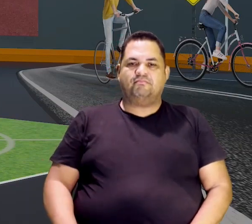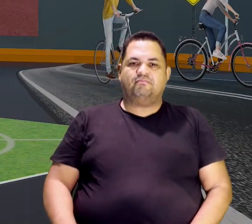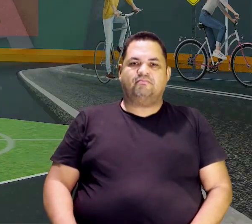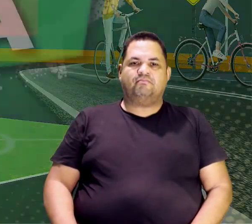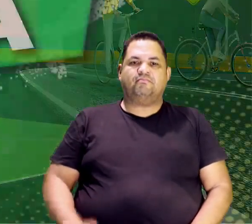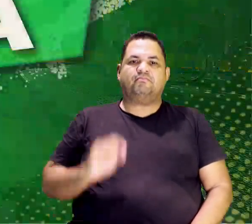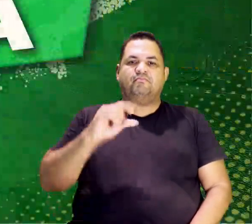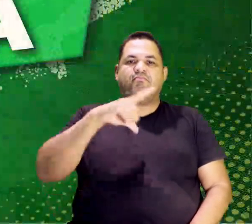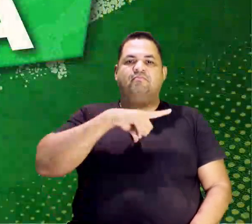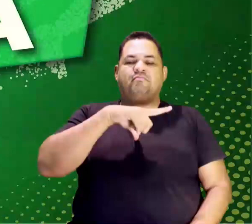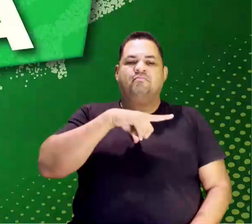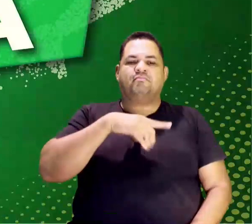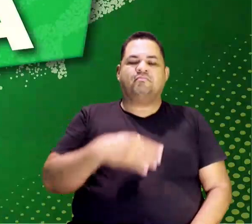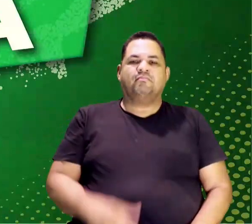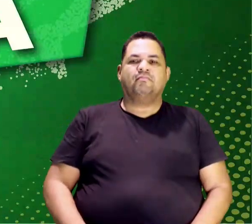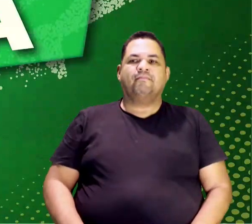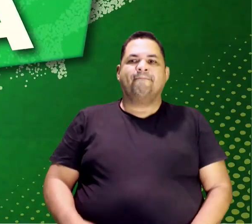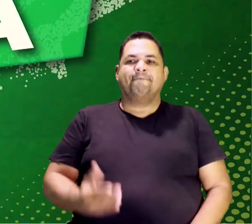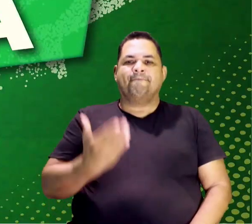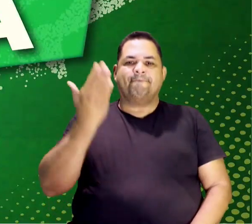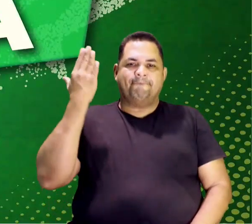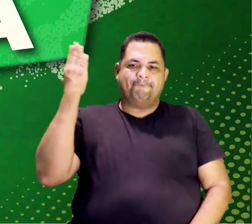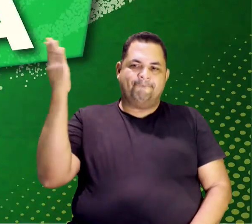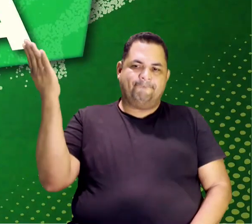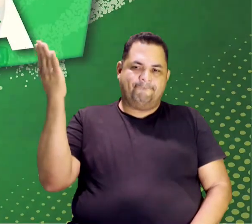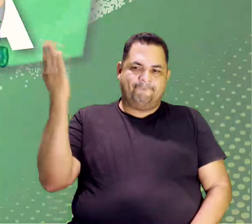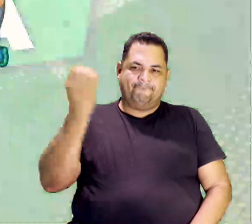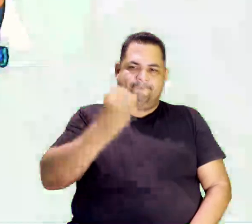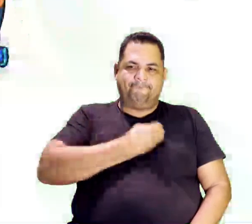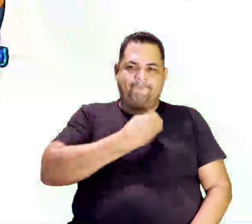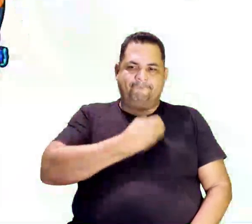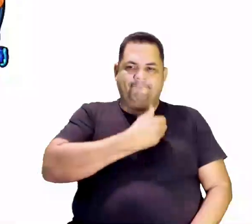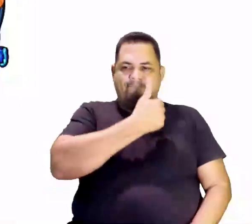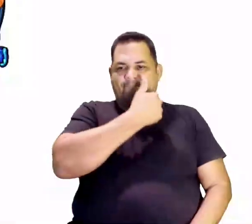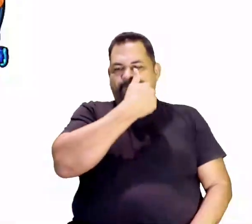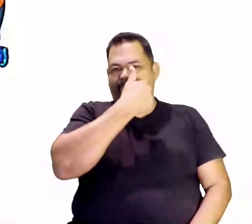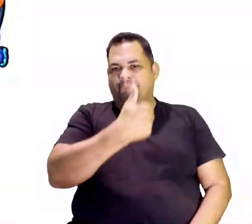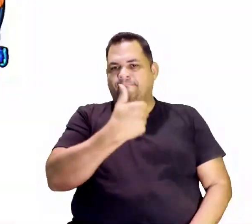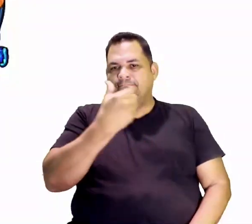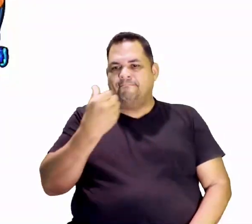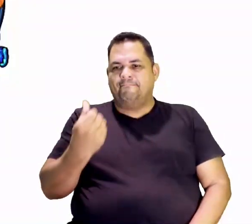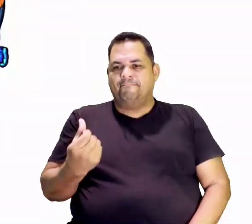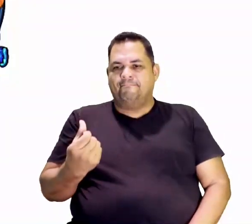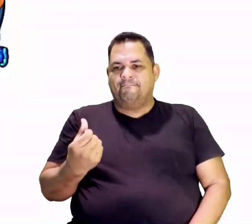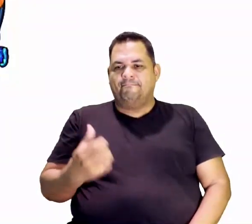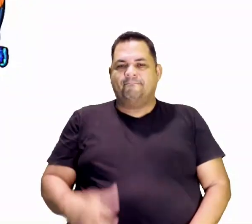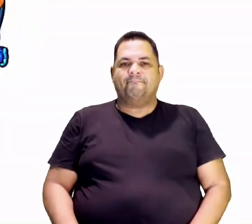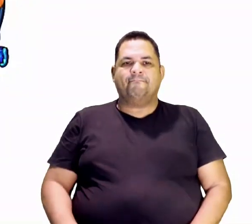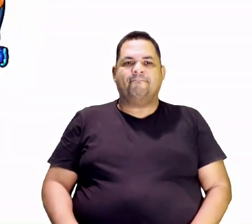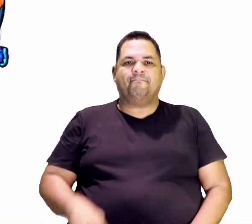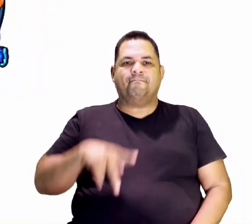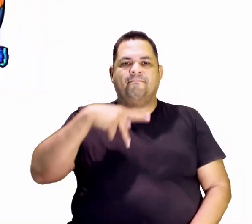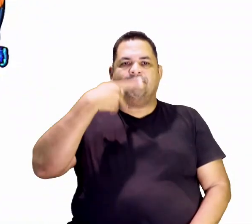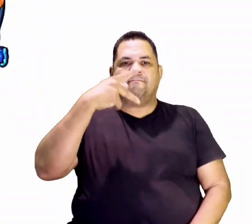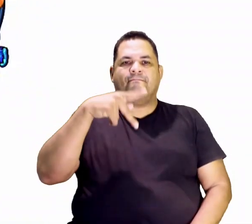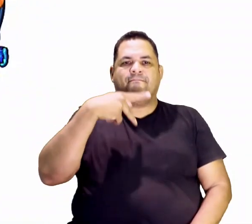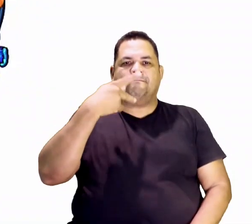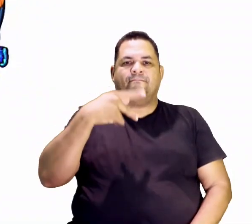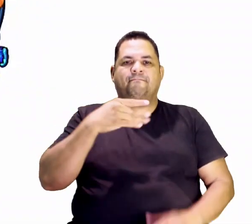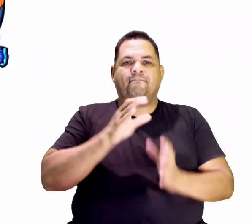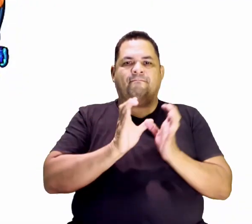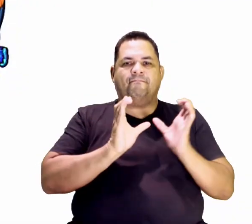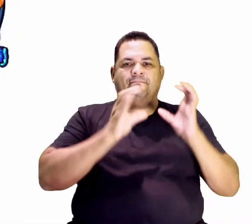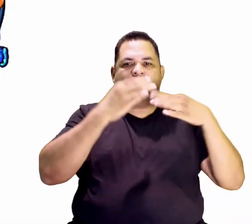olhada aí. Olha só o que nós temos na nossa aula de número 16. Então nós iremos falar aqui sobre as